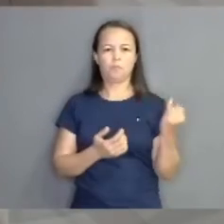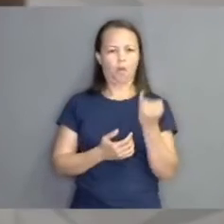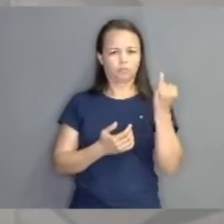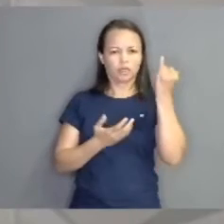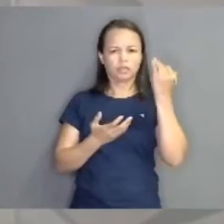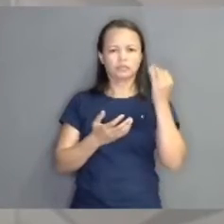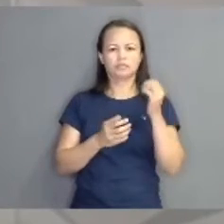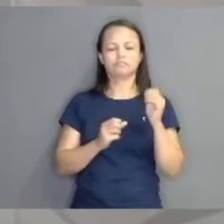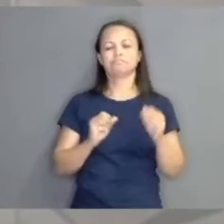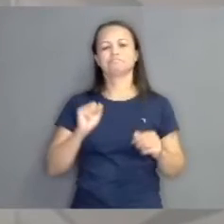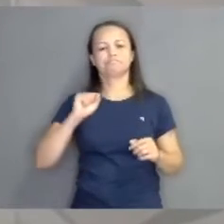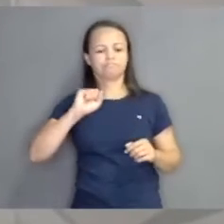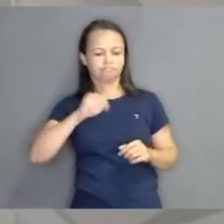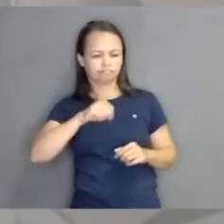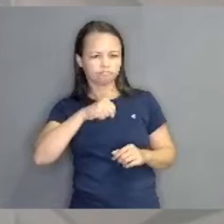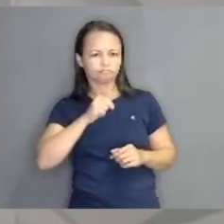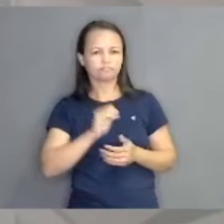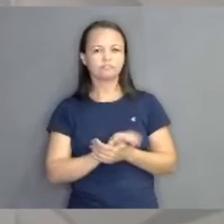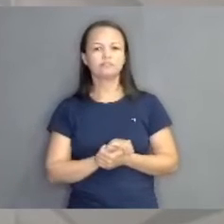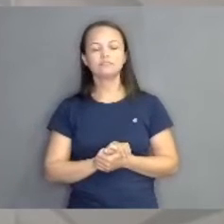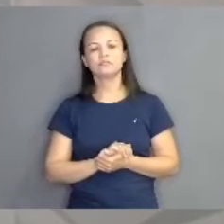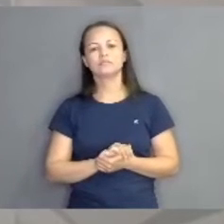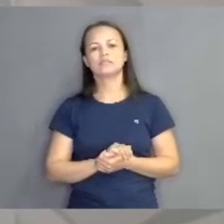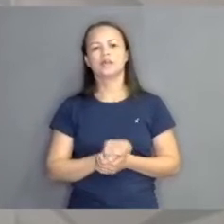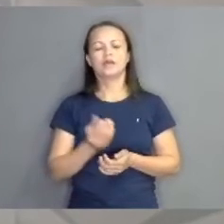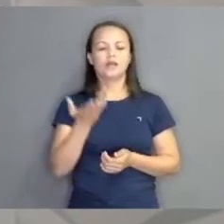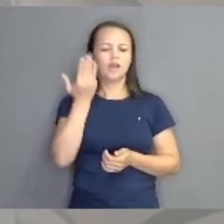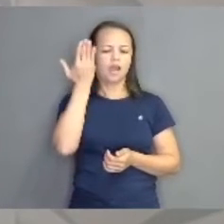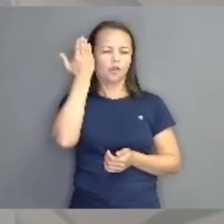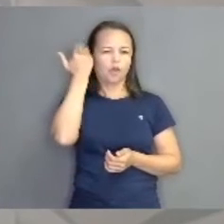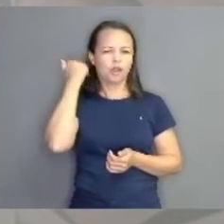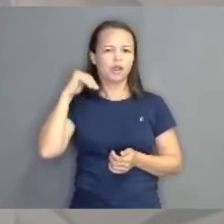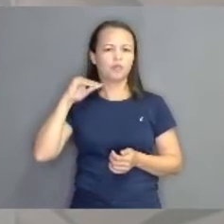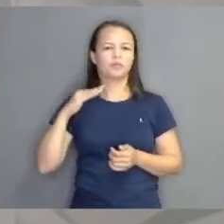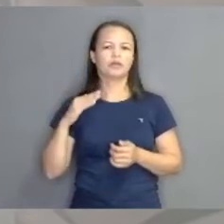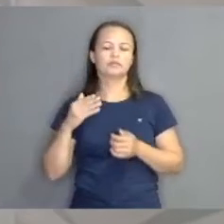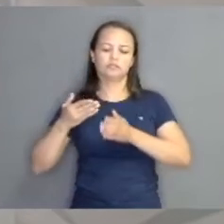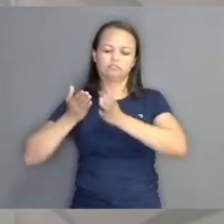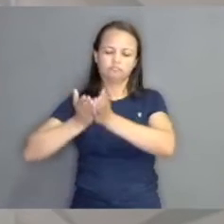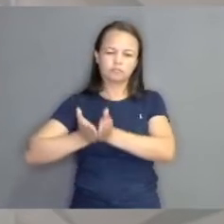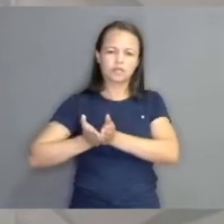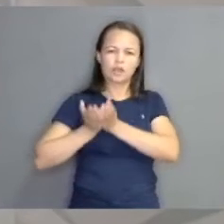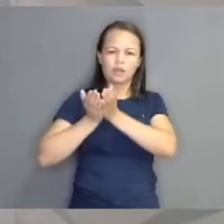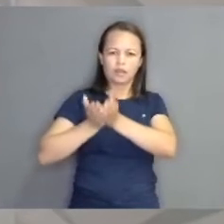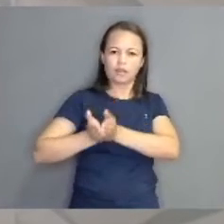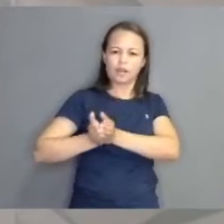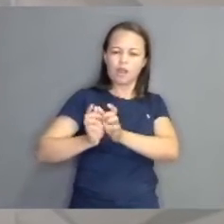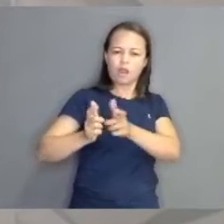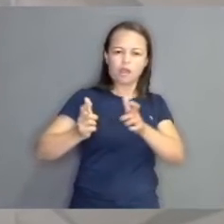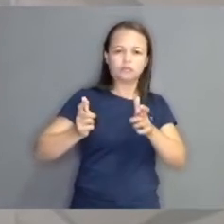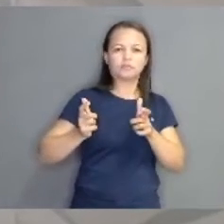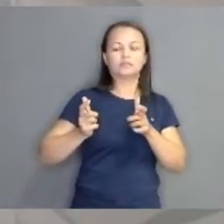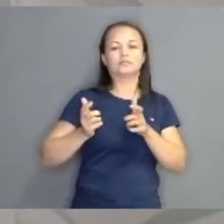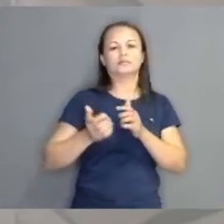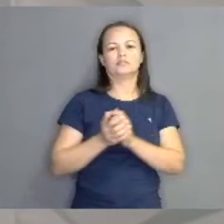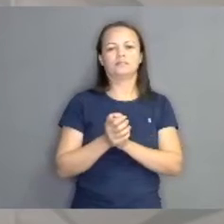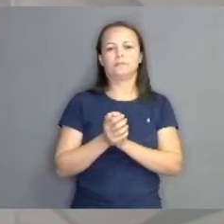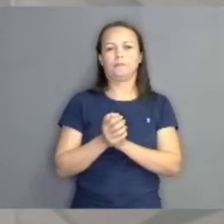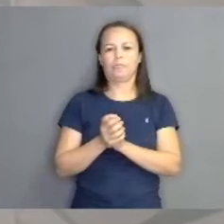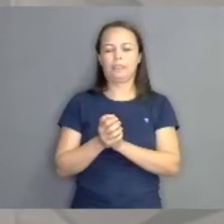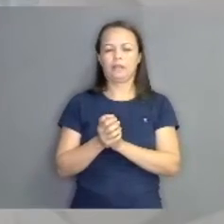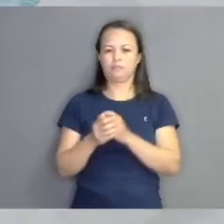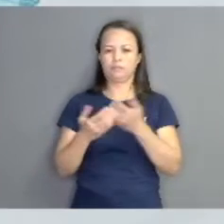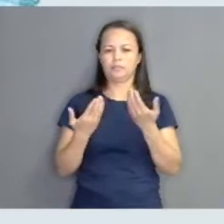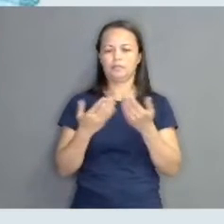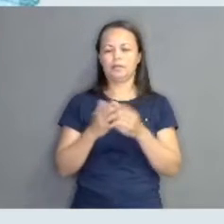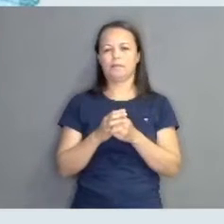Então, era uma época, pessoal, das grandes embarcações, das grandes navegações. Vou pedir para abrir a imagem